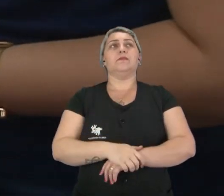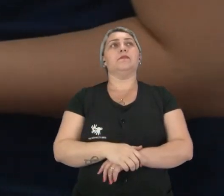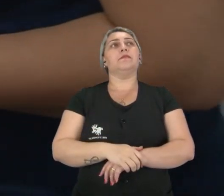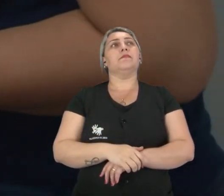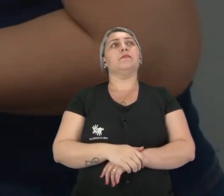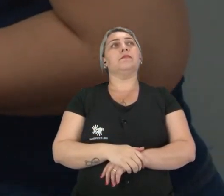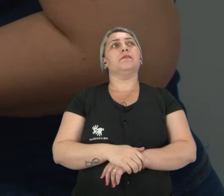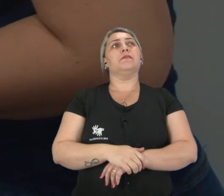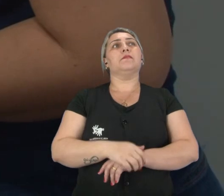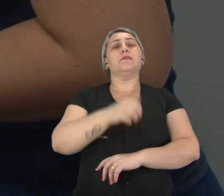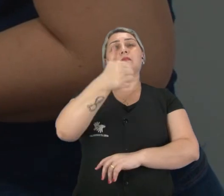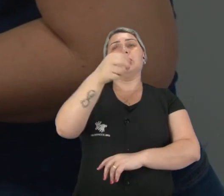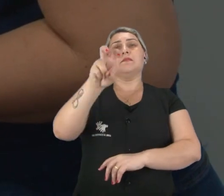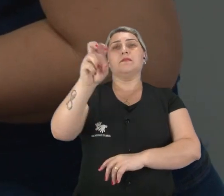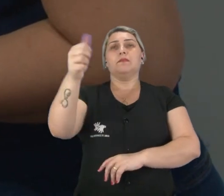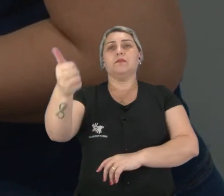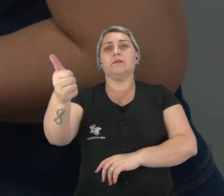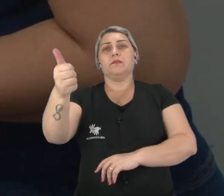1,50,